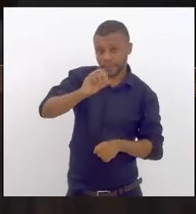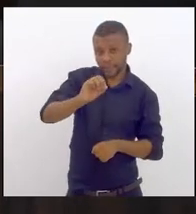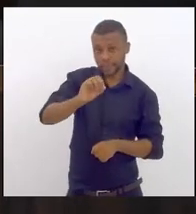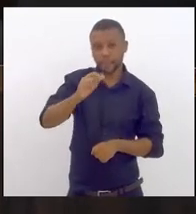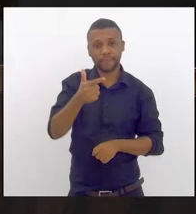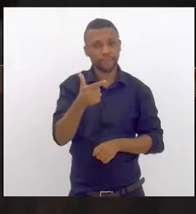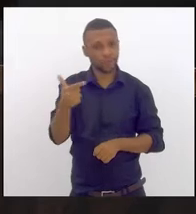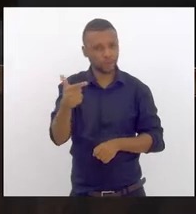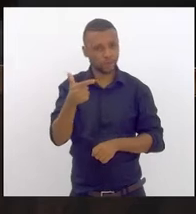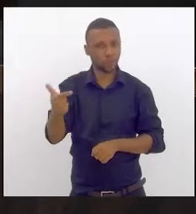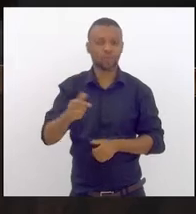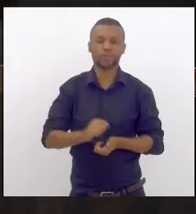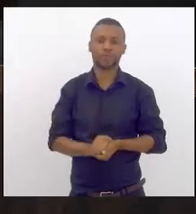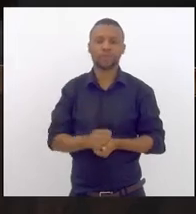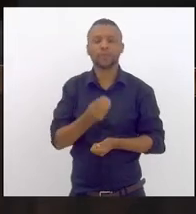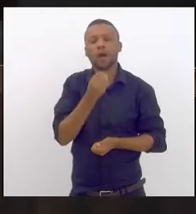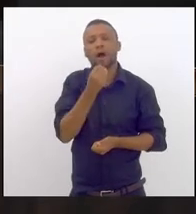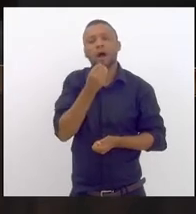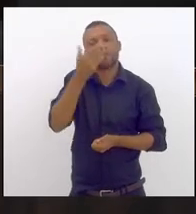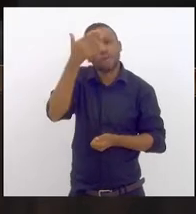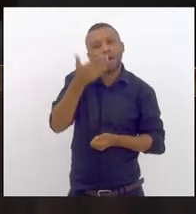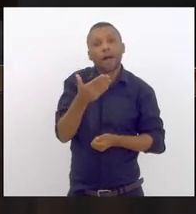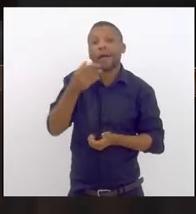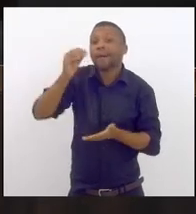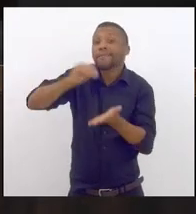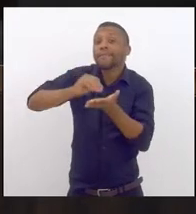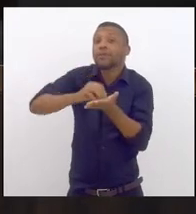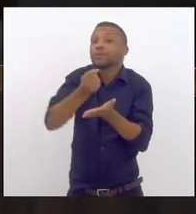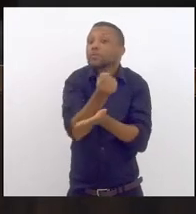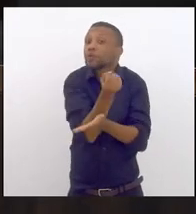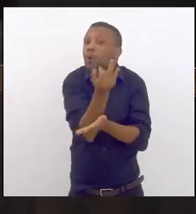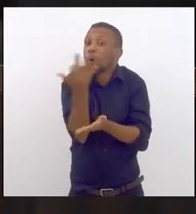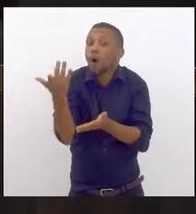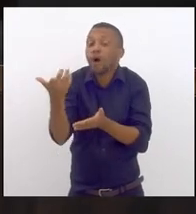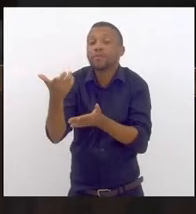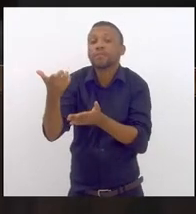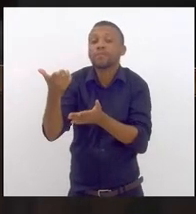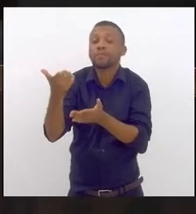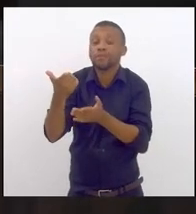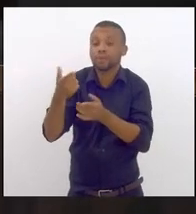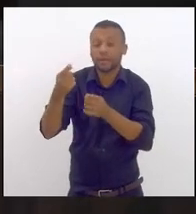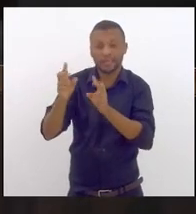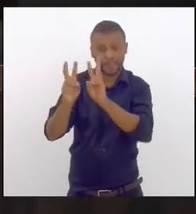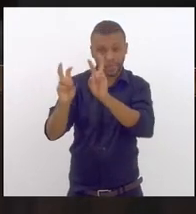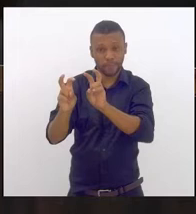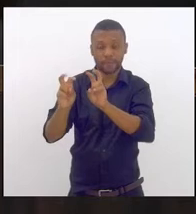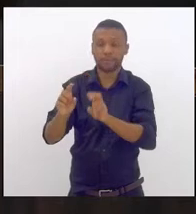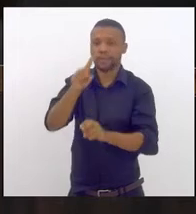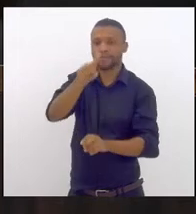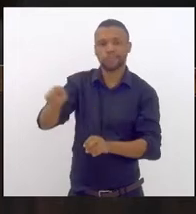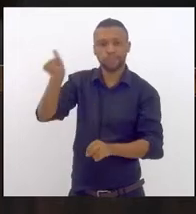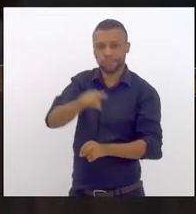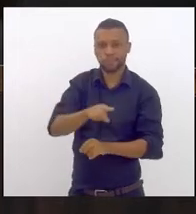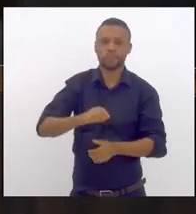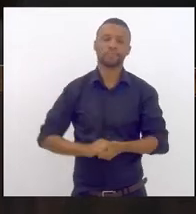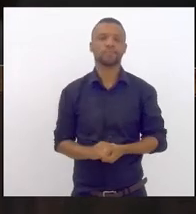7022. Evidente ausência de quórum, a mesma será retirada de pauta.